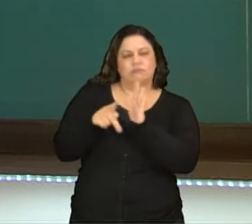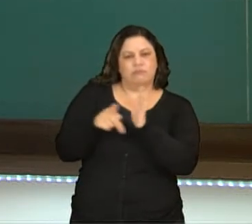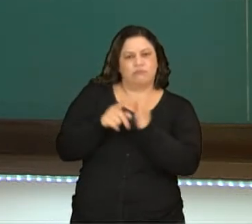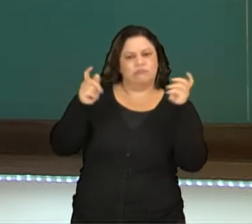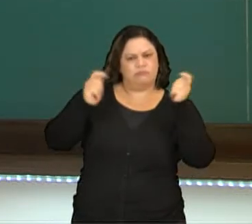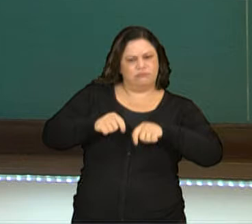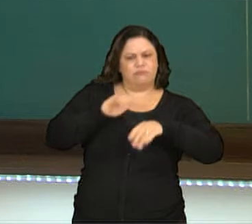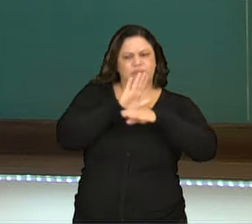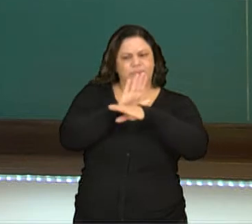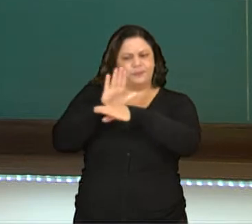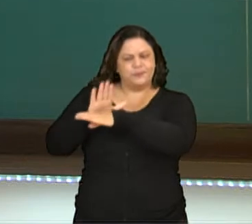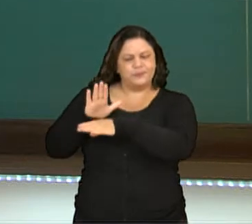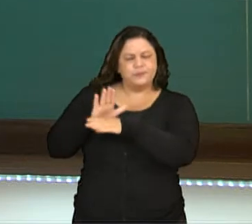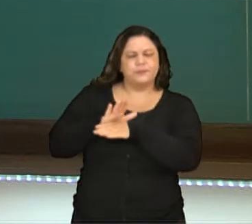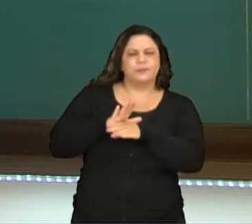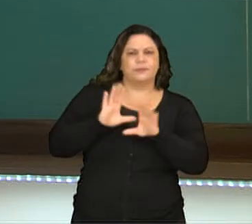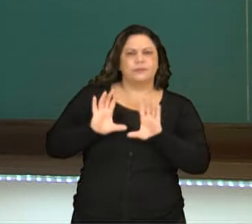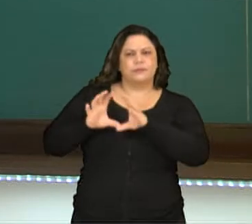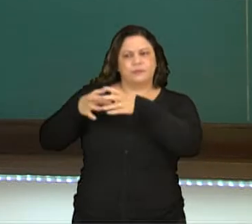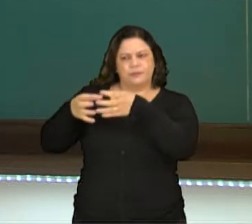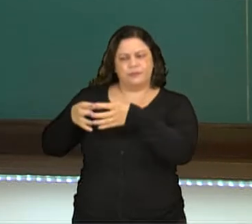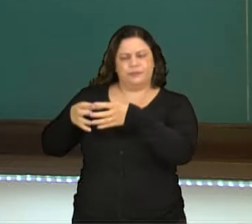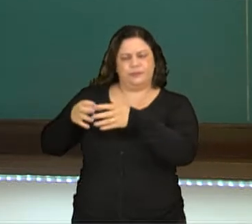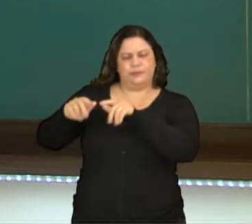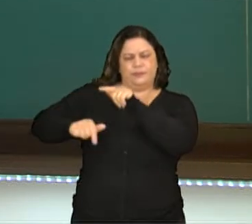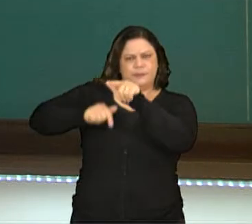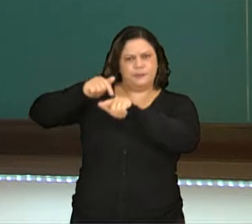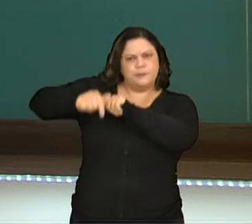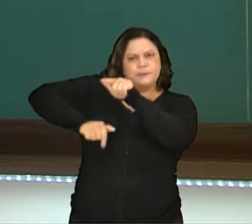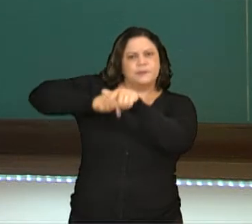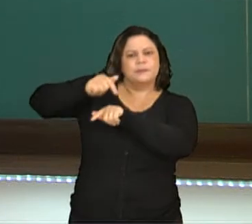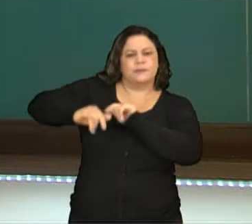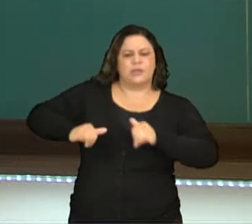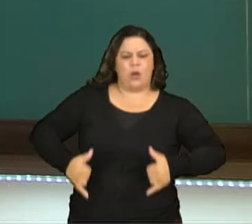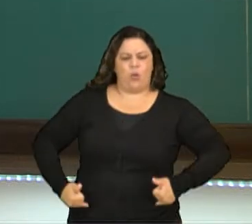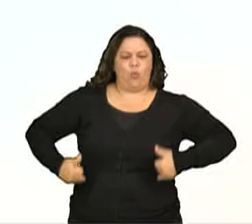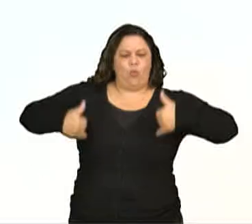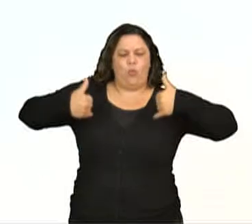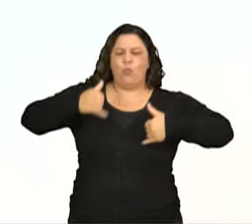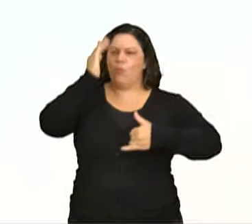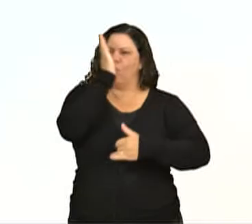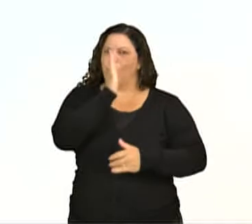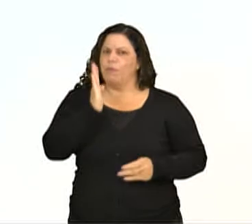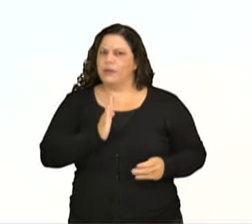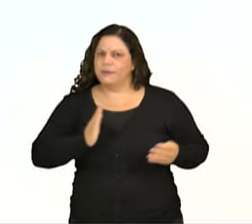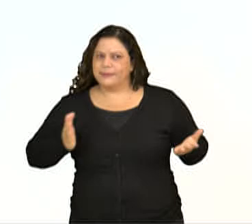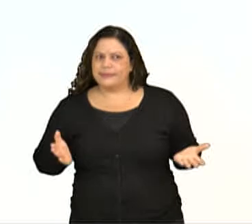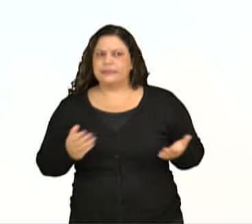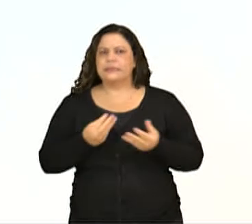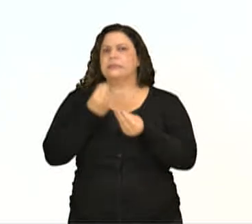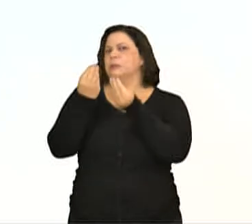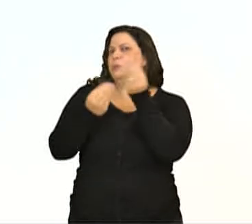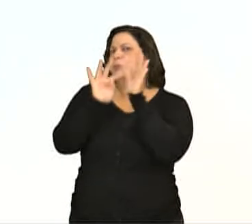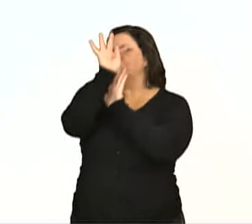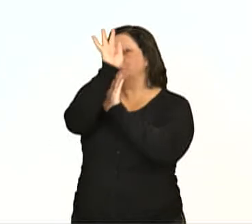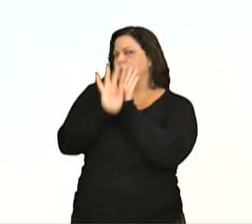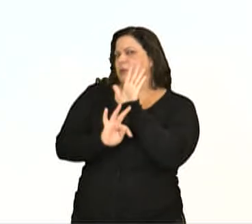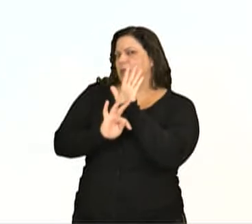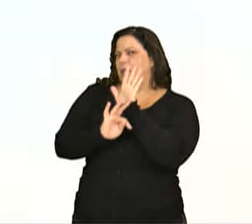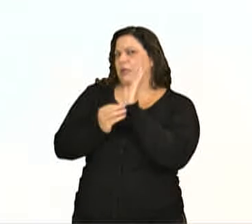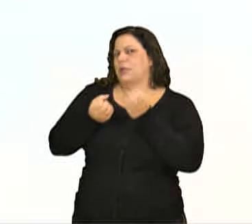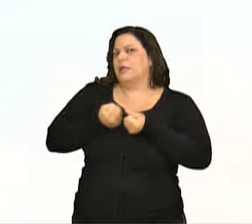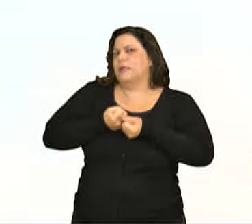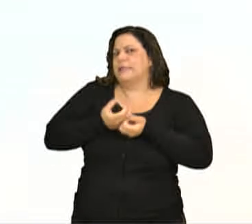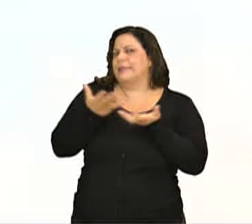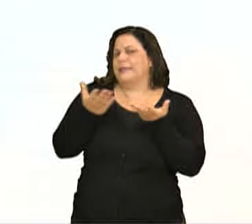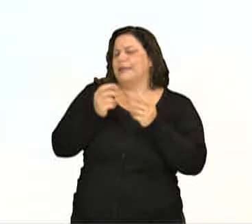classes trabalhadoras, devem constituir motivo de orgulho para os brasileiros. Como então que este texto transmite a